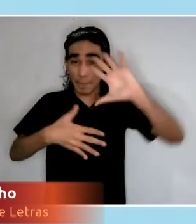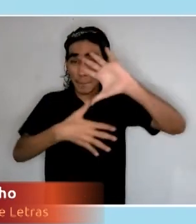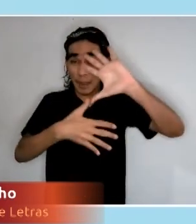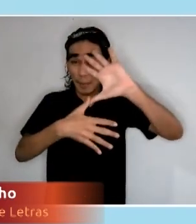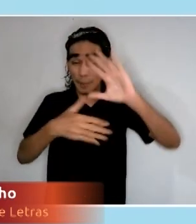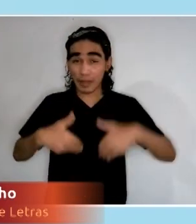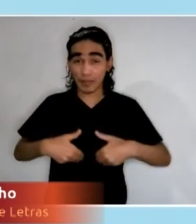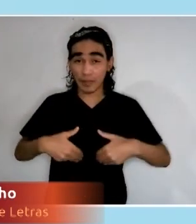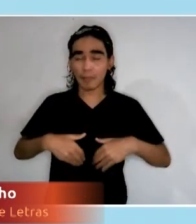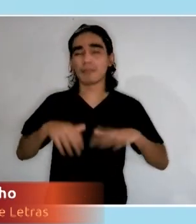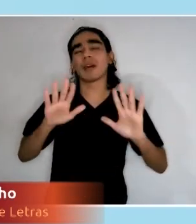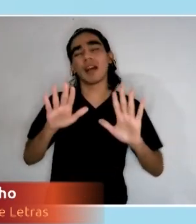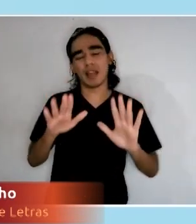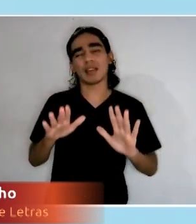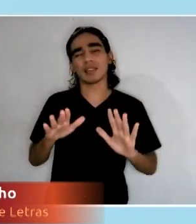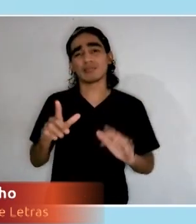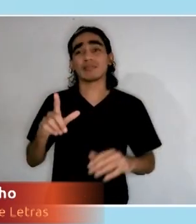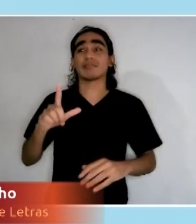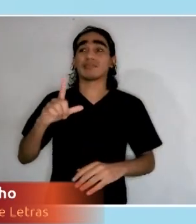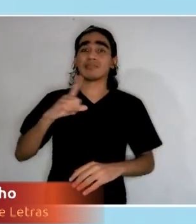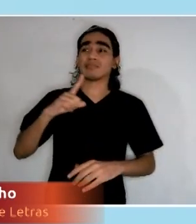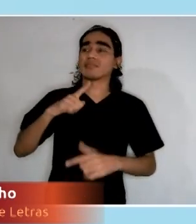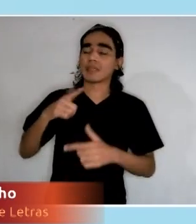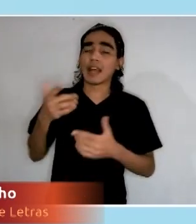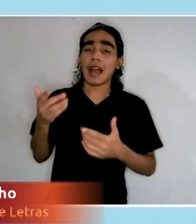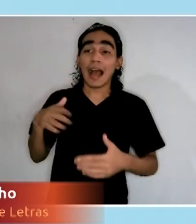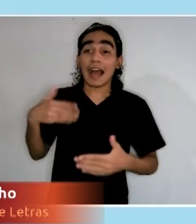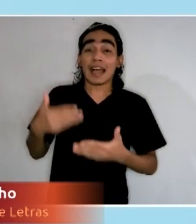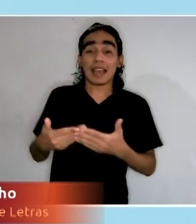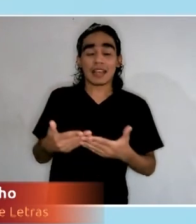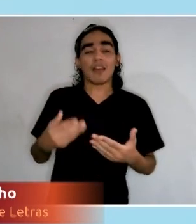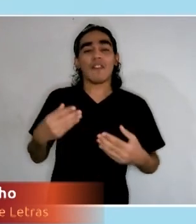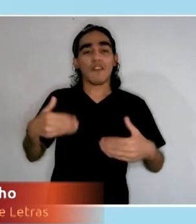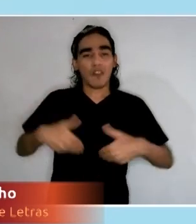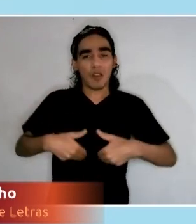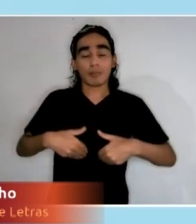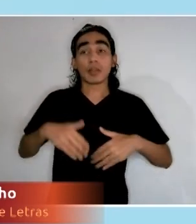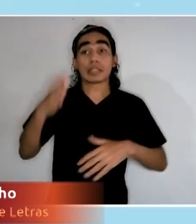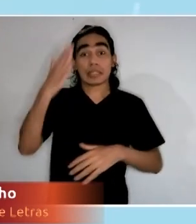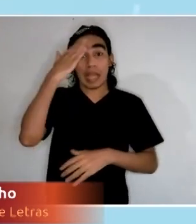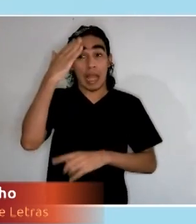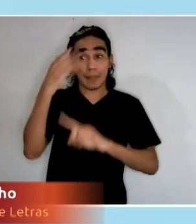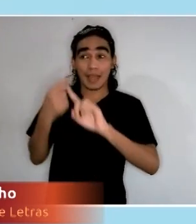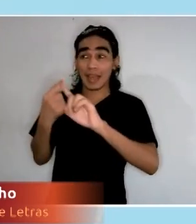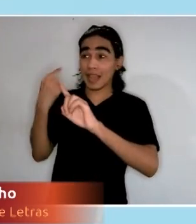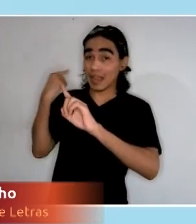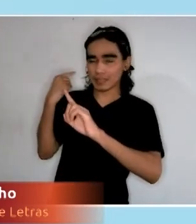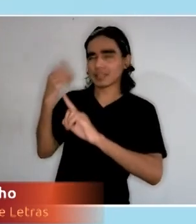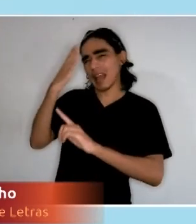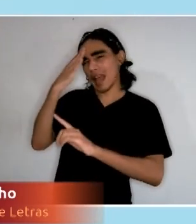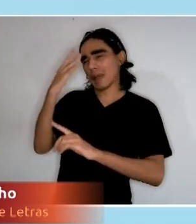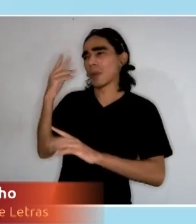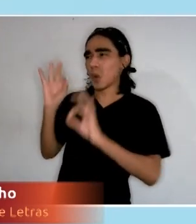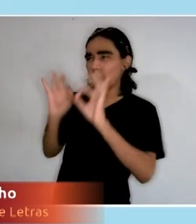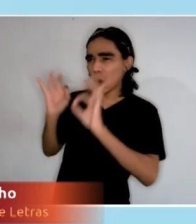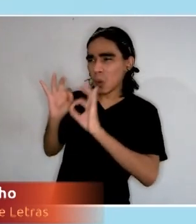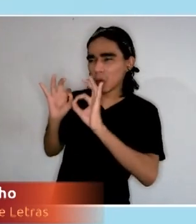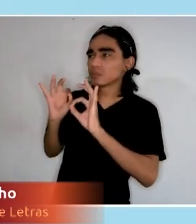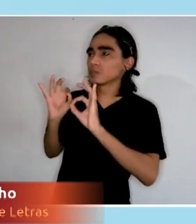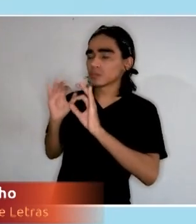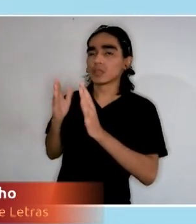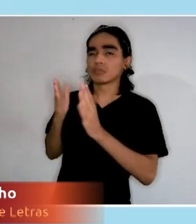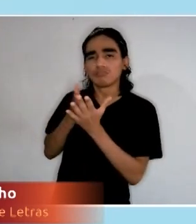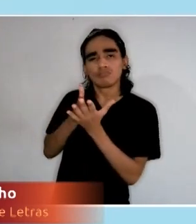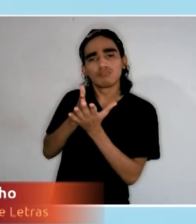inaceitáveis de fome ainda. Mas a gente já sabe como fazer, a gente já fez, a gente estava na direção